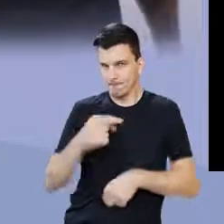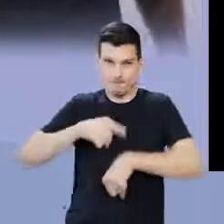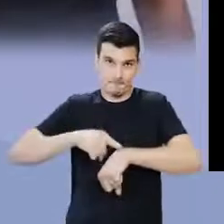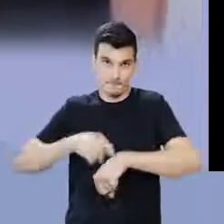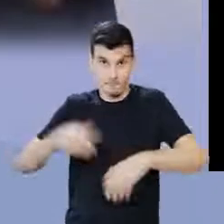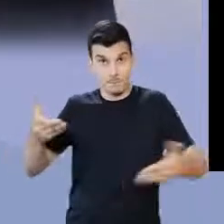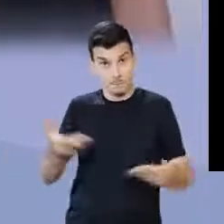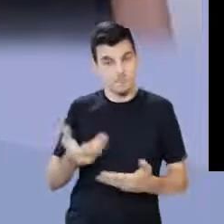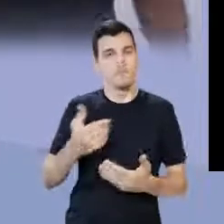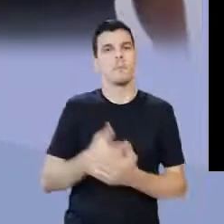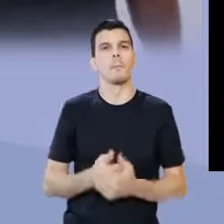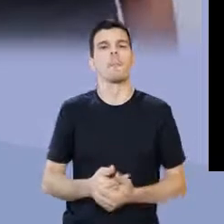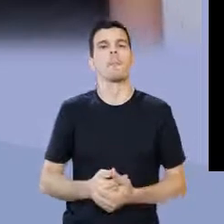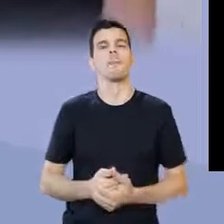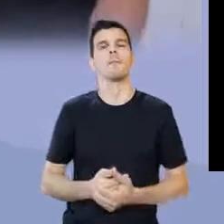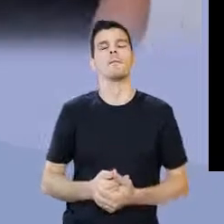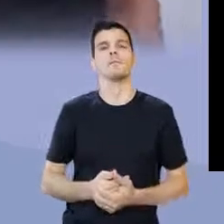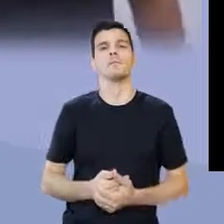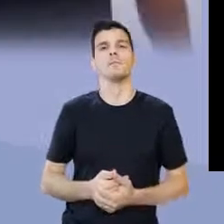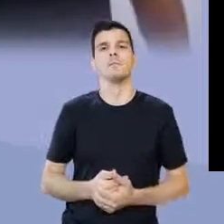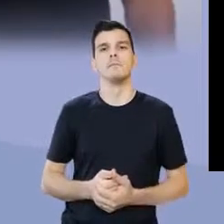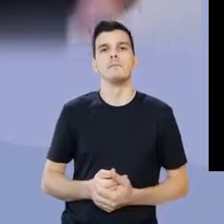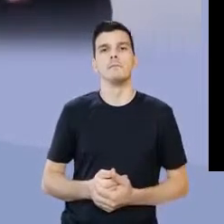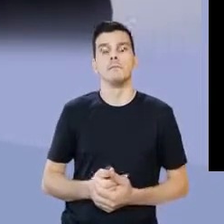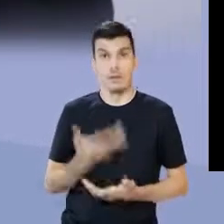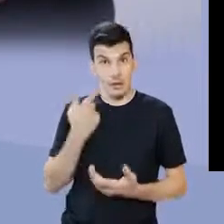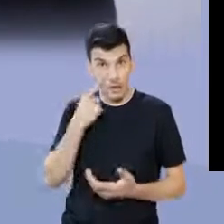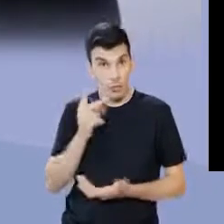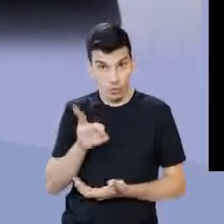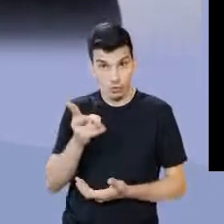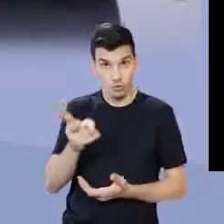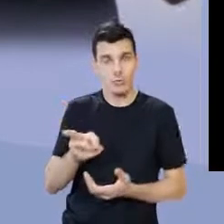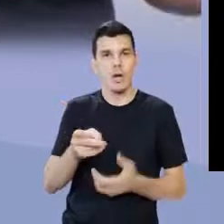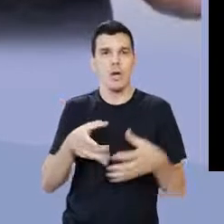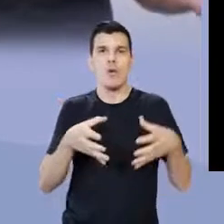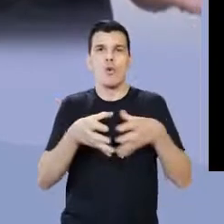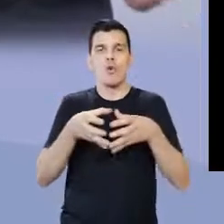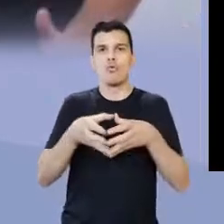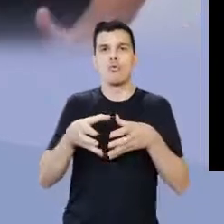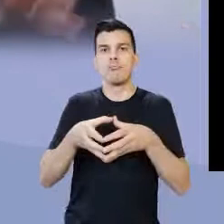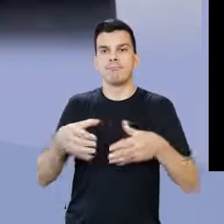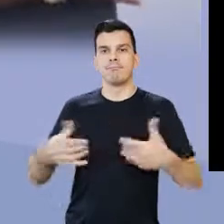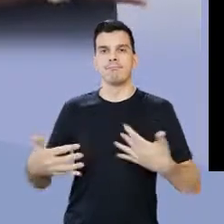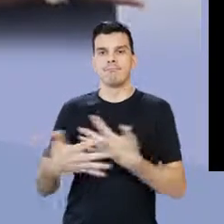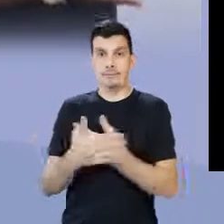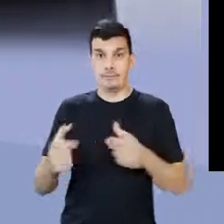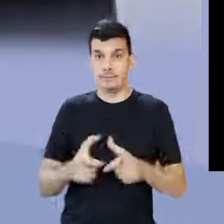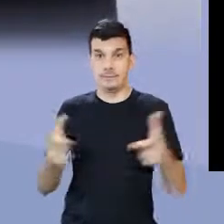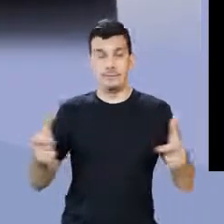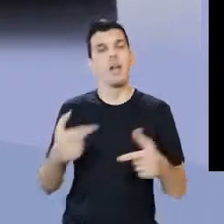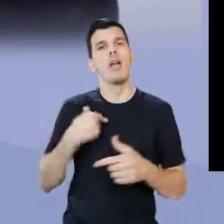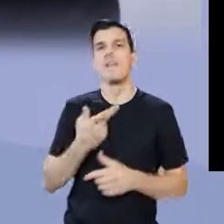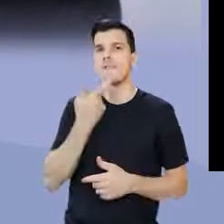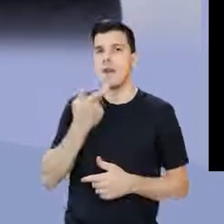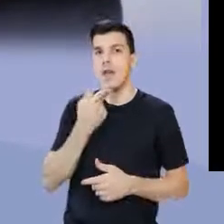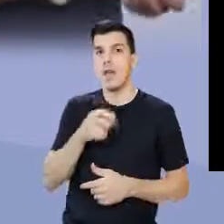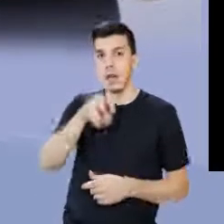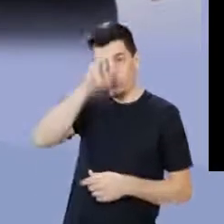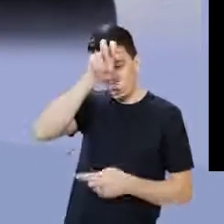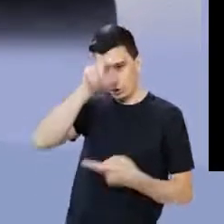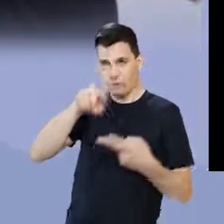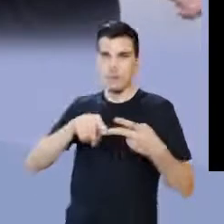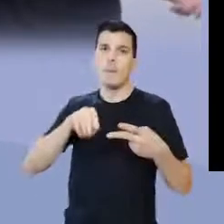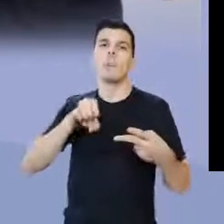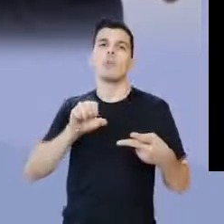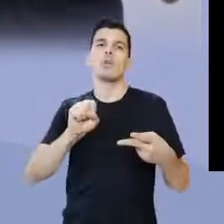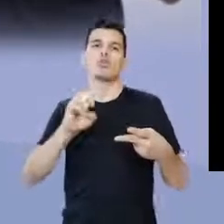uma aula da matéria mais gostosa, história. Nós vamos dar continuidade às grandes civilizações. Vimos na última aula Egito e Mesopotâmia,